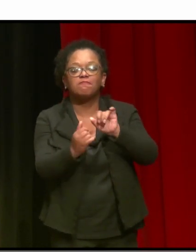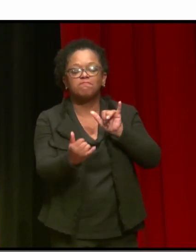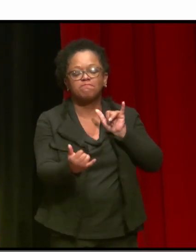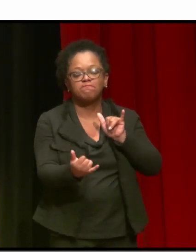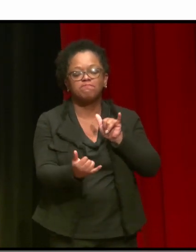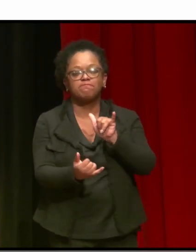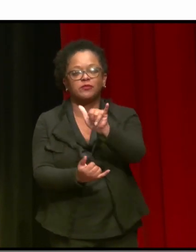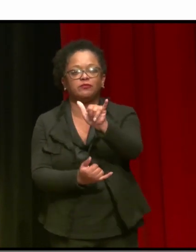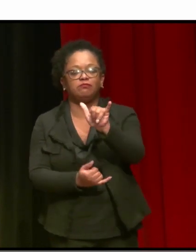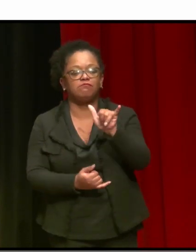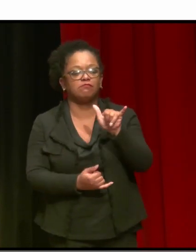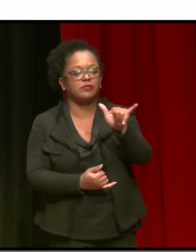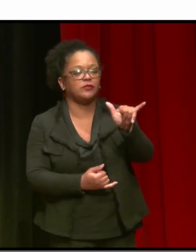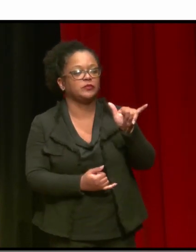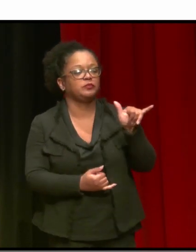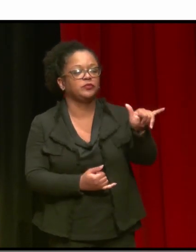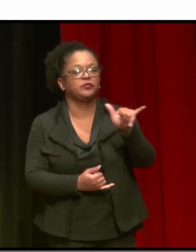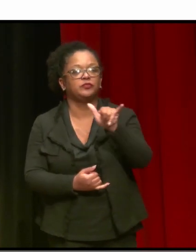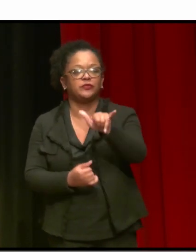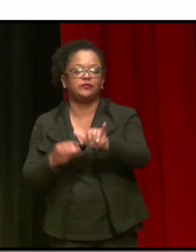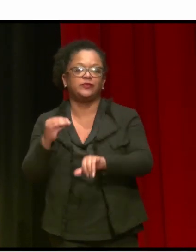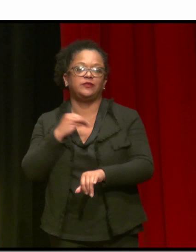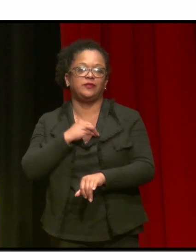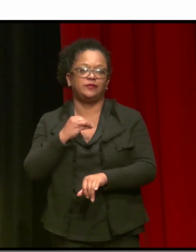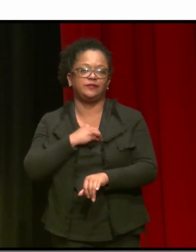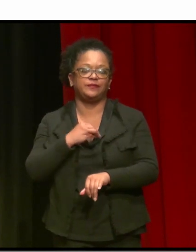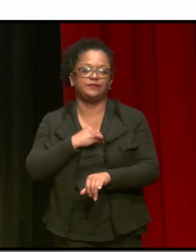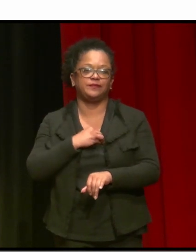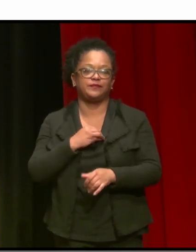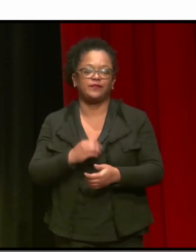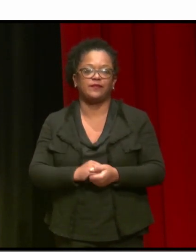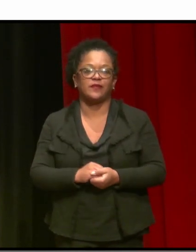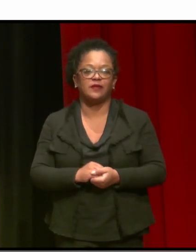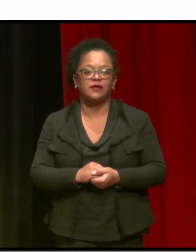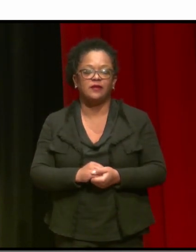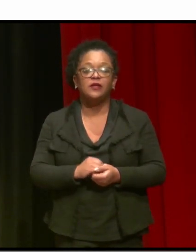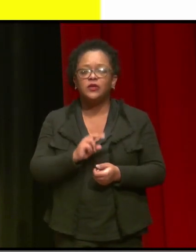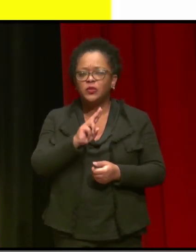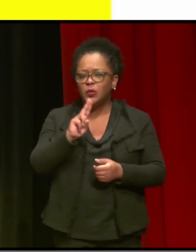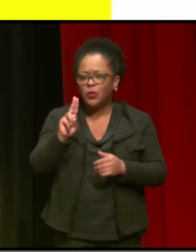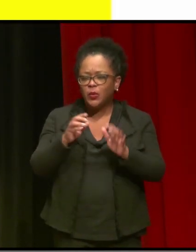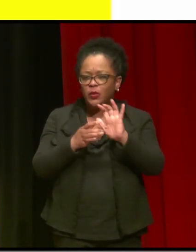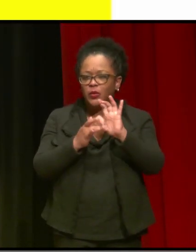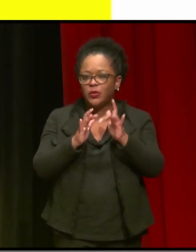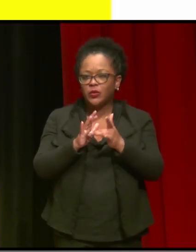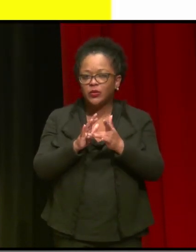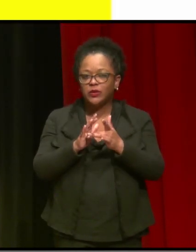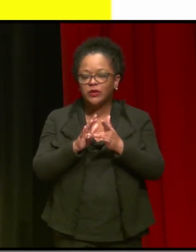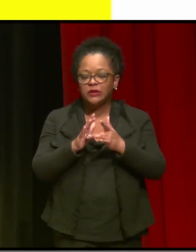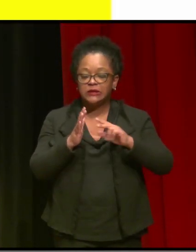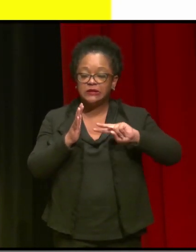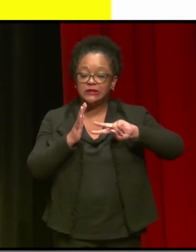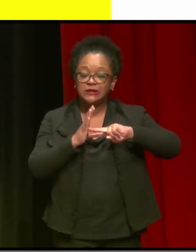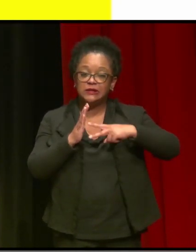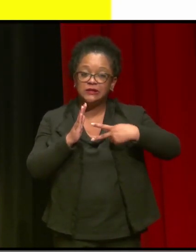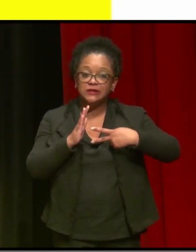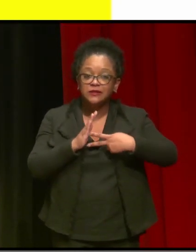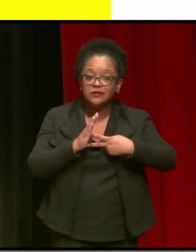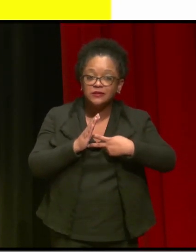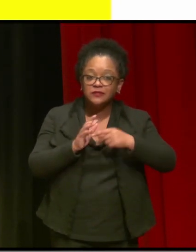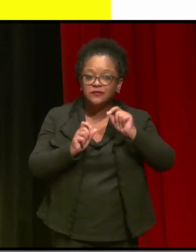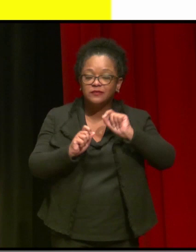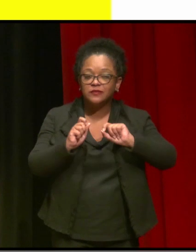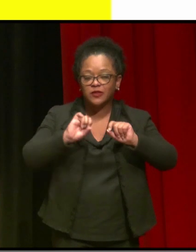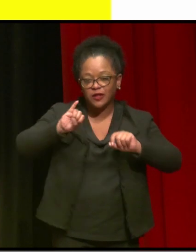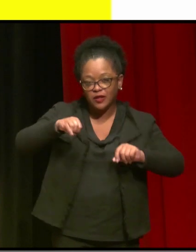pecados. E como é que é o nome de Jesus, o significado de Jesus, significa o quê? E ele salvará o seu povo dos pecados